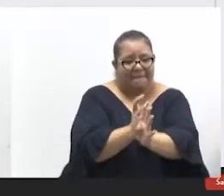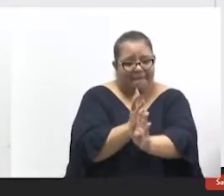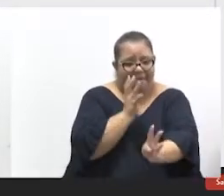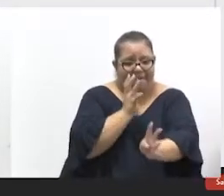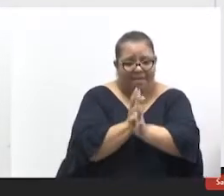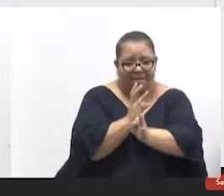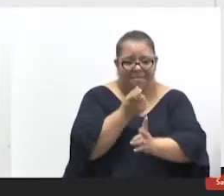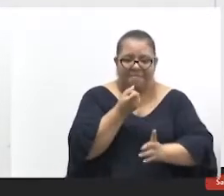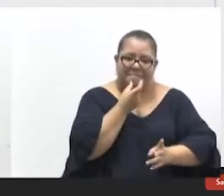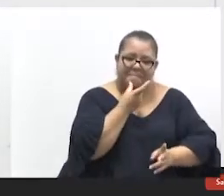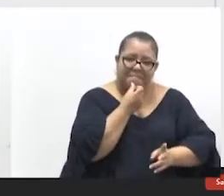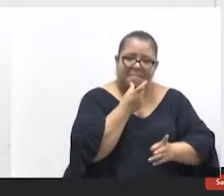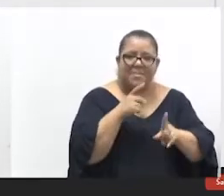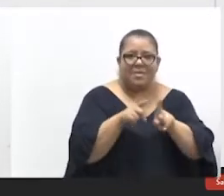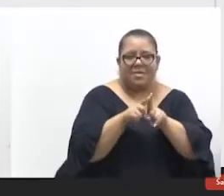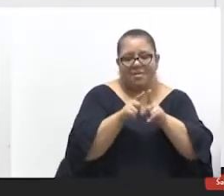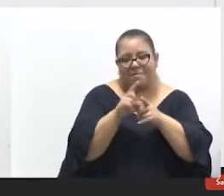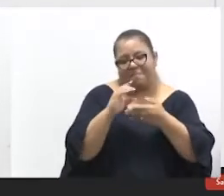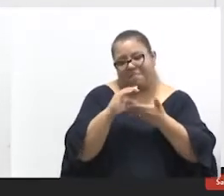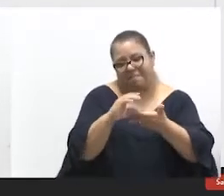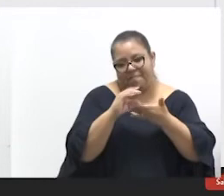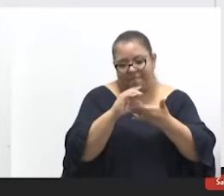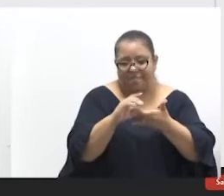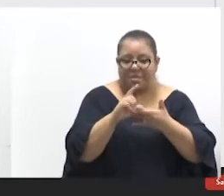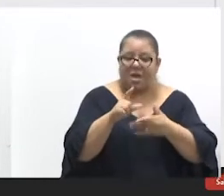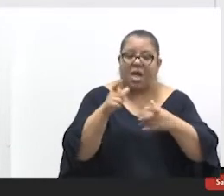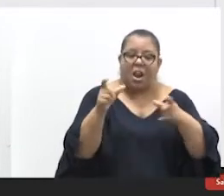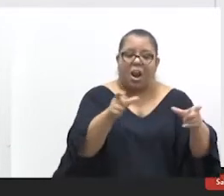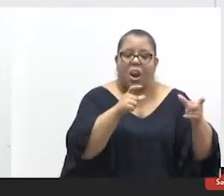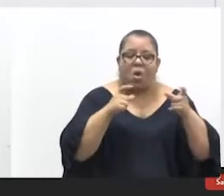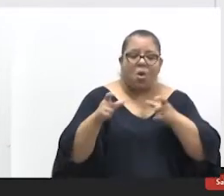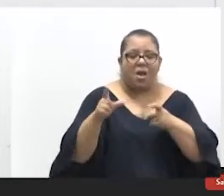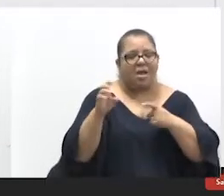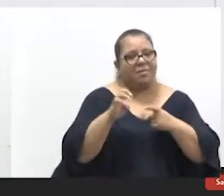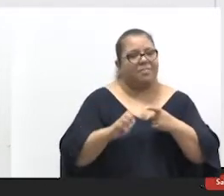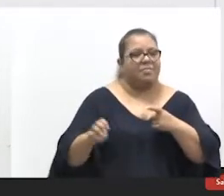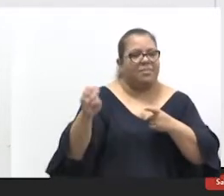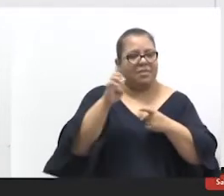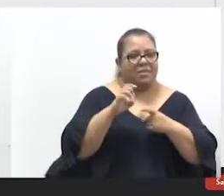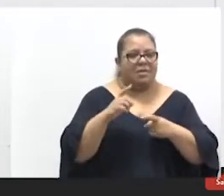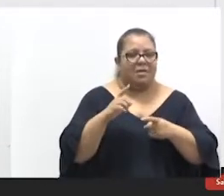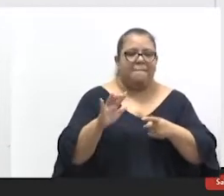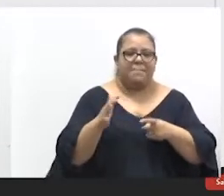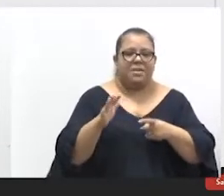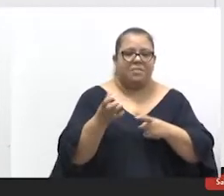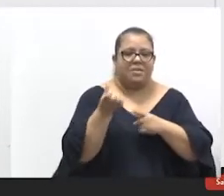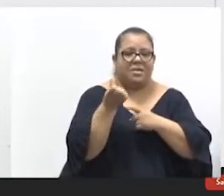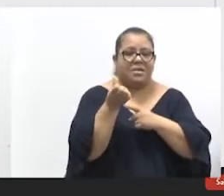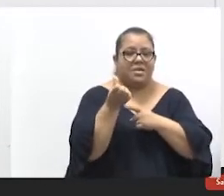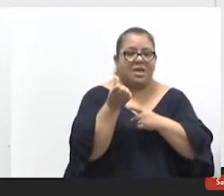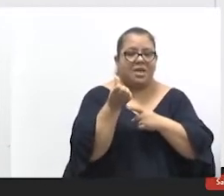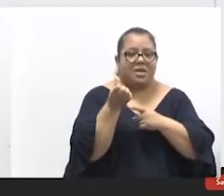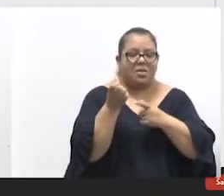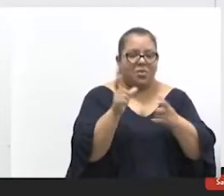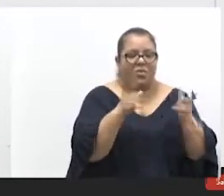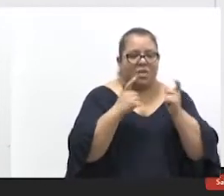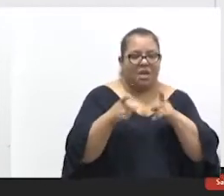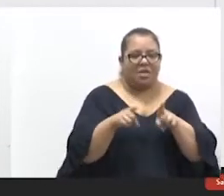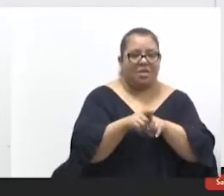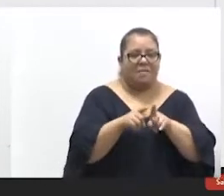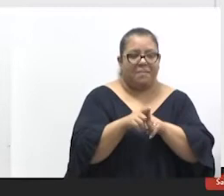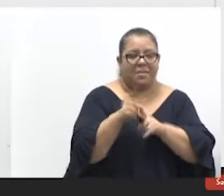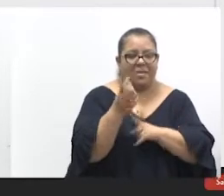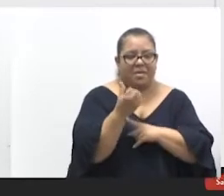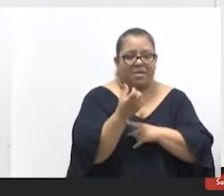os recursos disponíveis e a dimensão territorial do nosso estado, que temos 6 macro-regiões, 16 regiões de